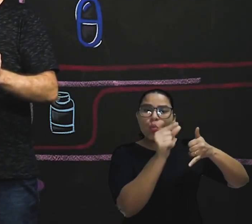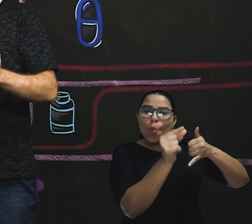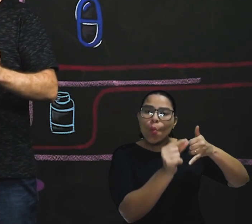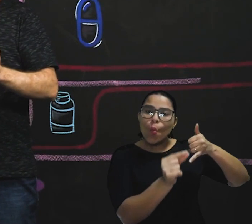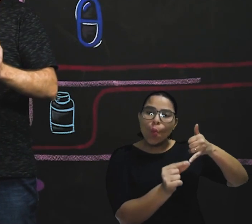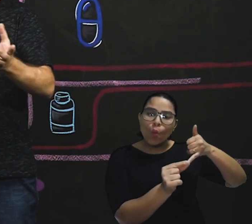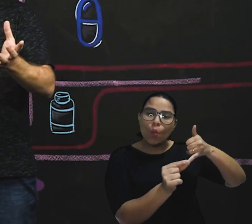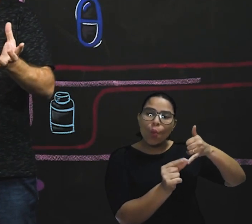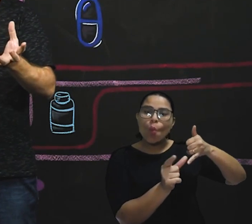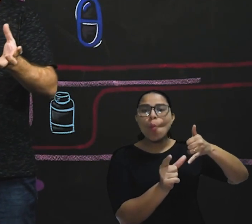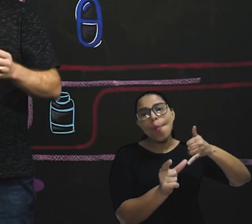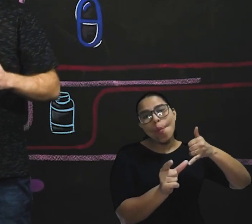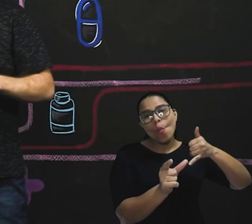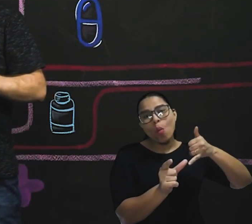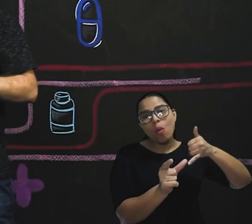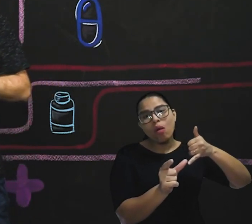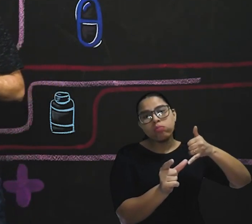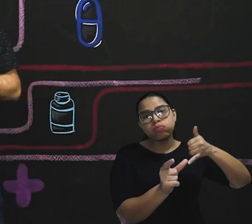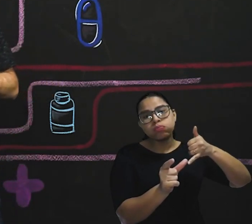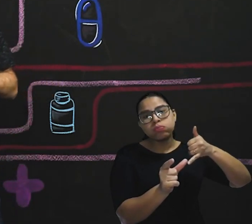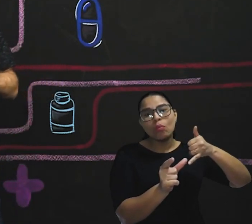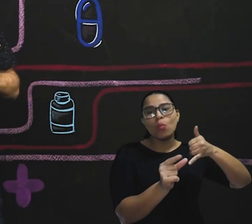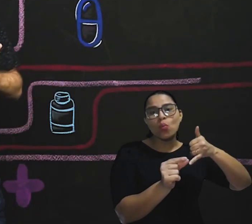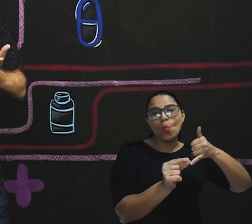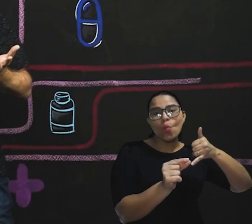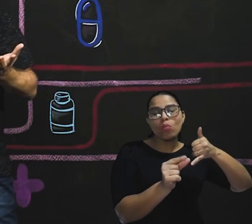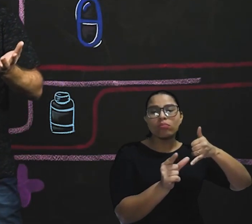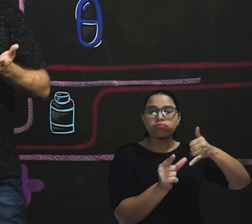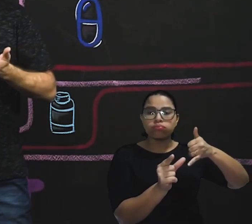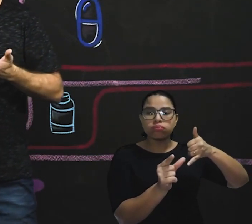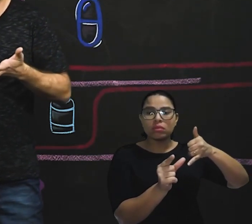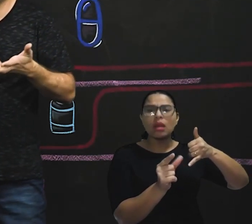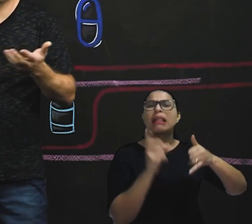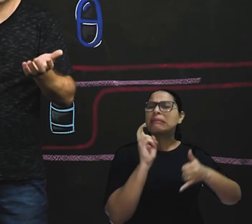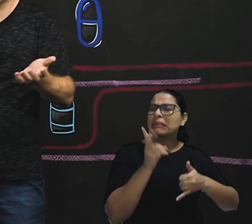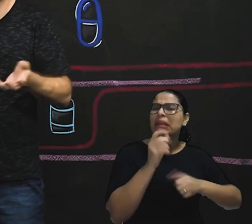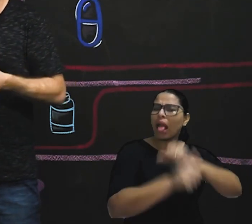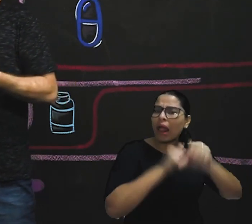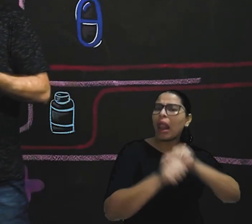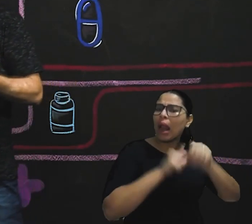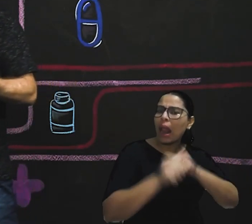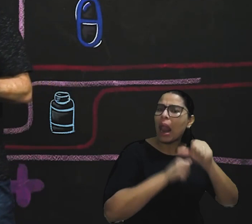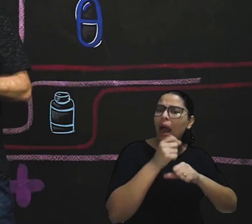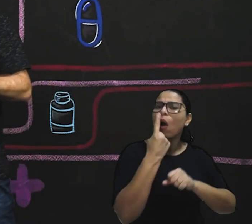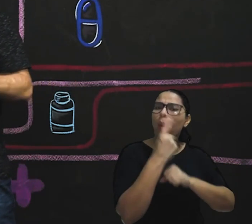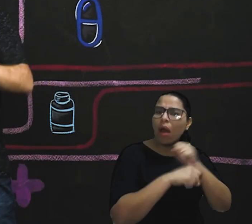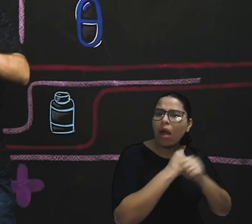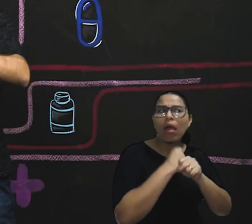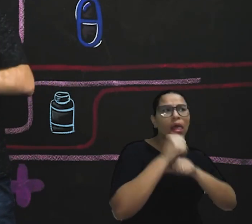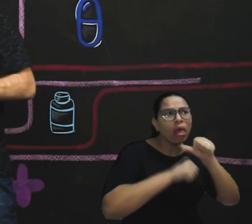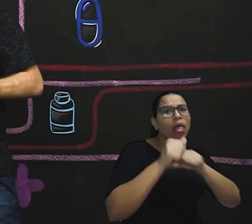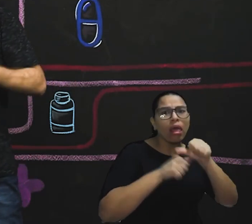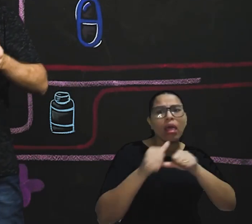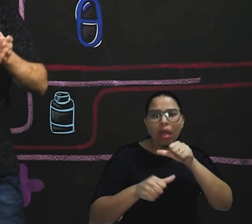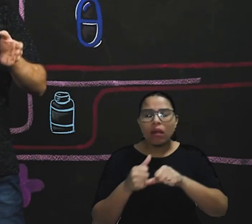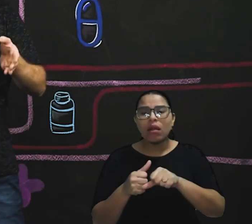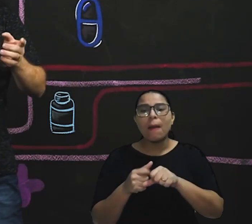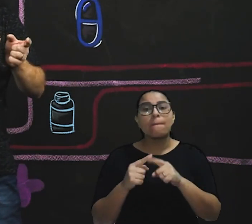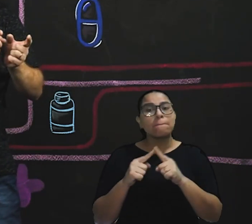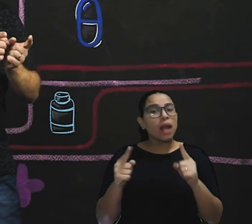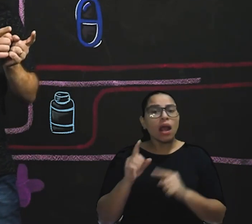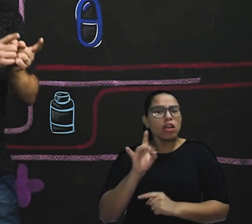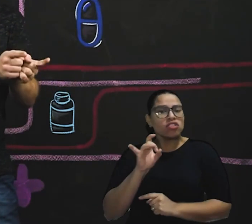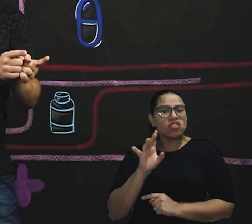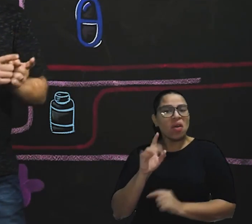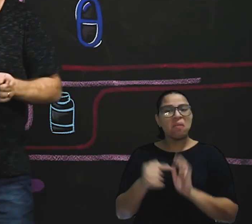outro? A ideia não é basicamente a questão de saúde sobre qual é o tipo melhor de calçado que a mulher deve usar, mas é que usar